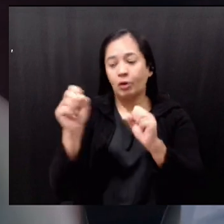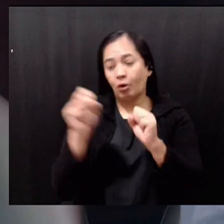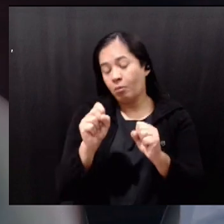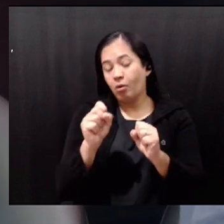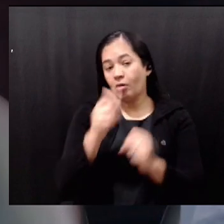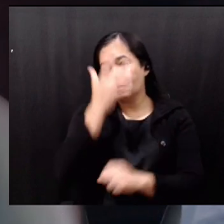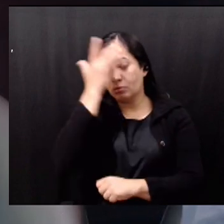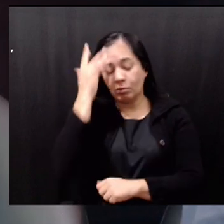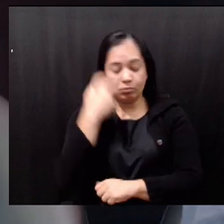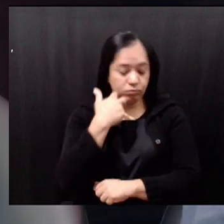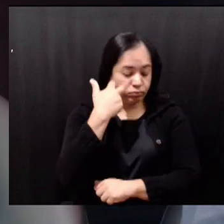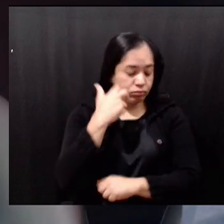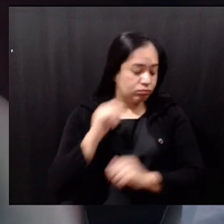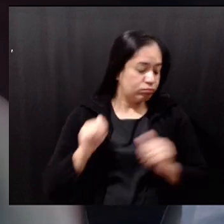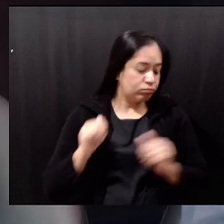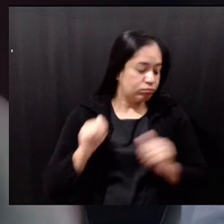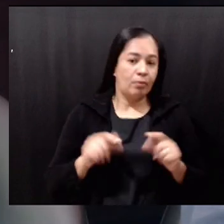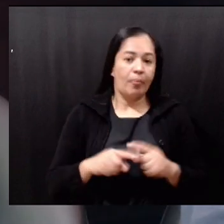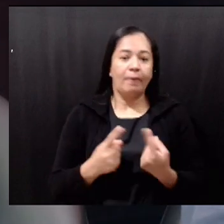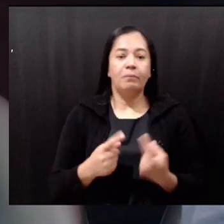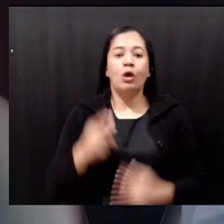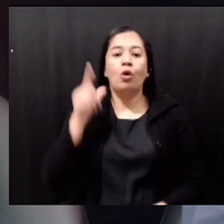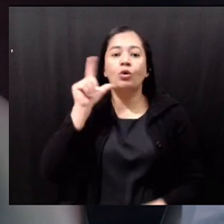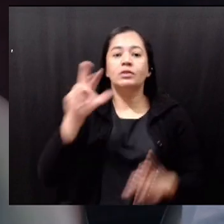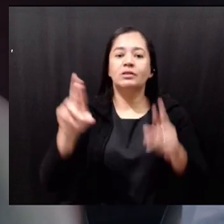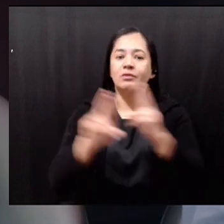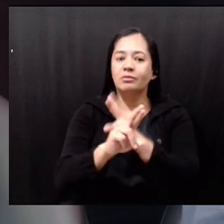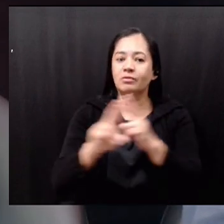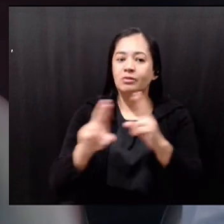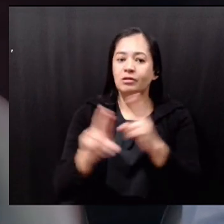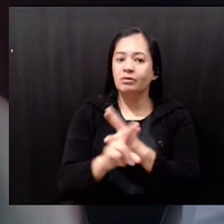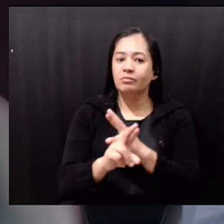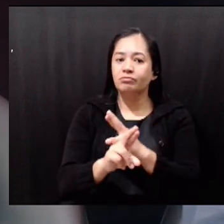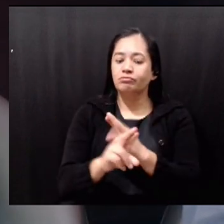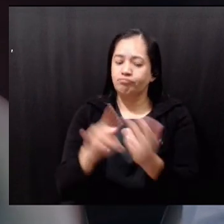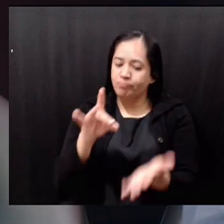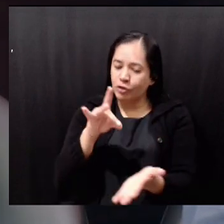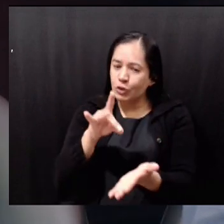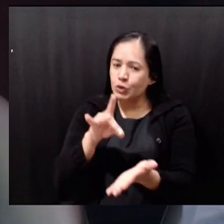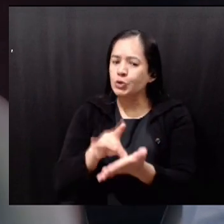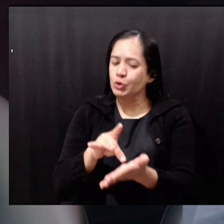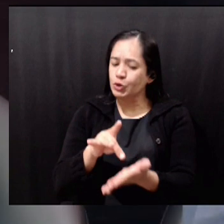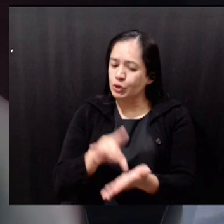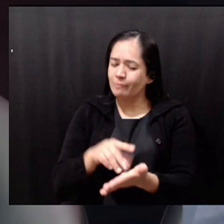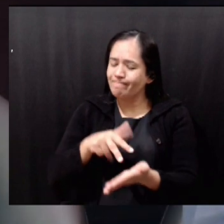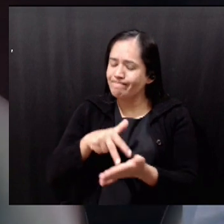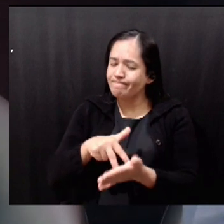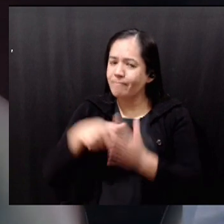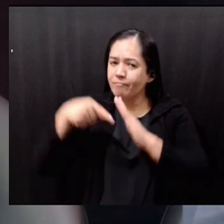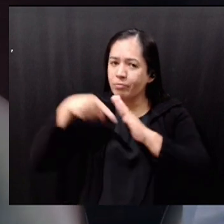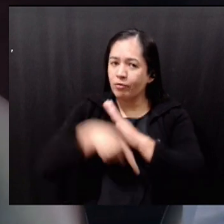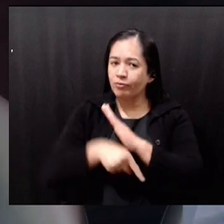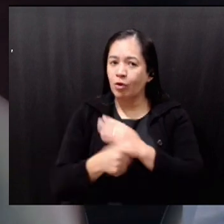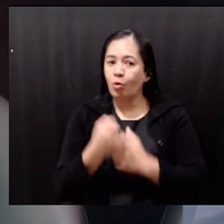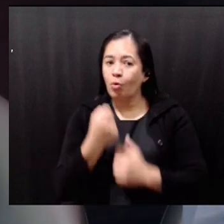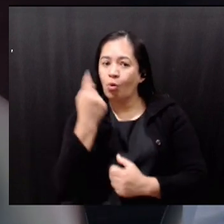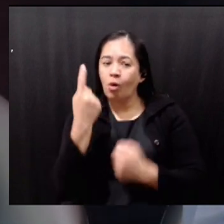e ter relacionamentos muito duráveis e muito profundos com algumas pessoas específicas, né? Óbvio, não vou me